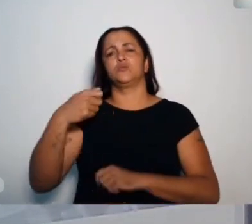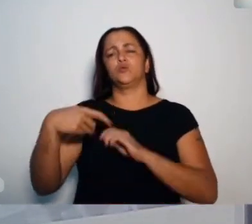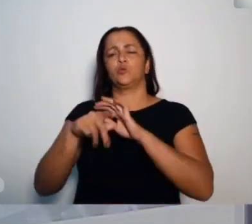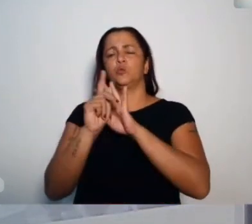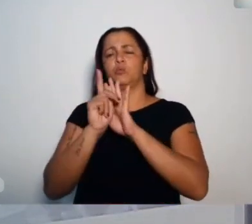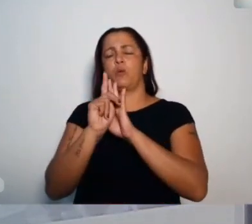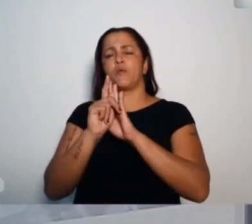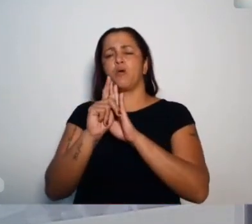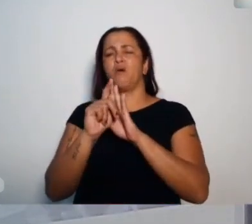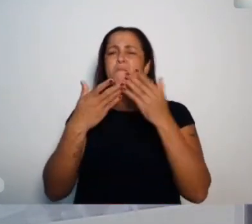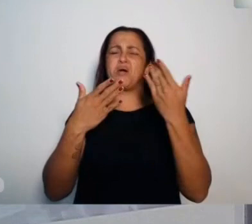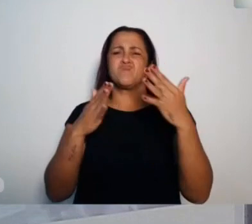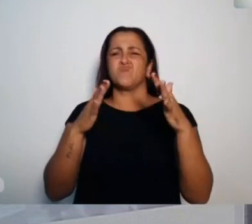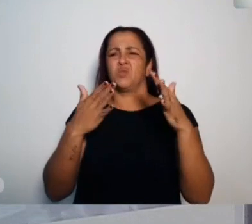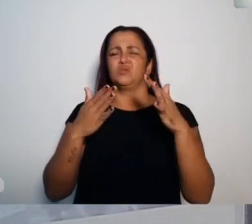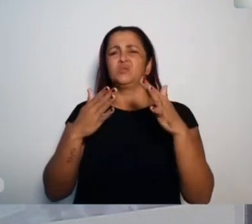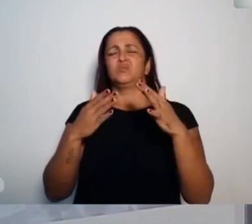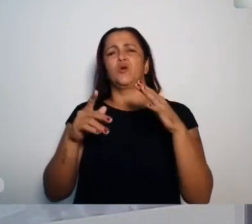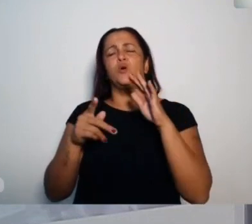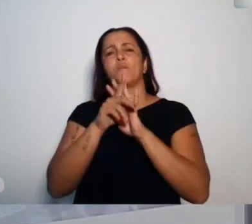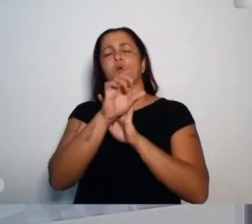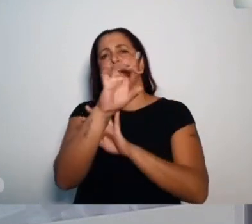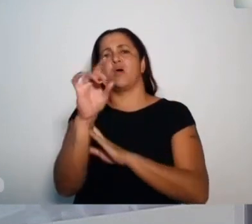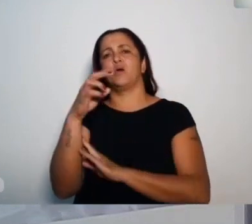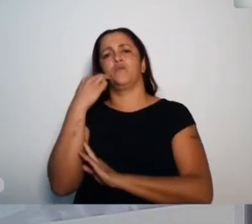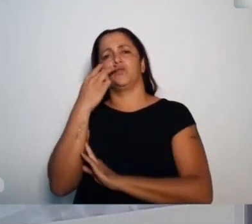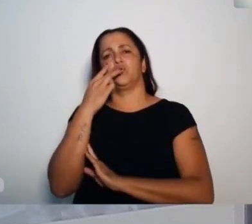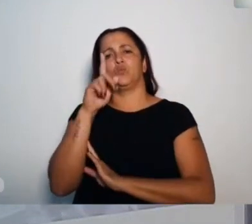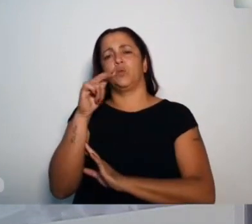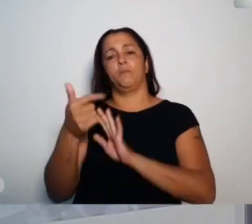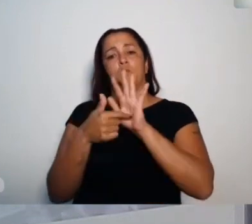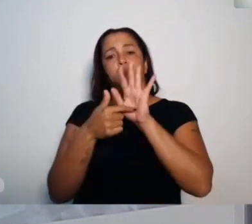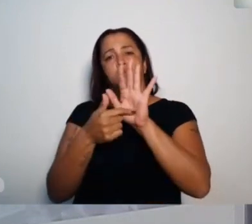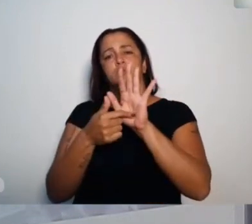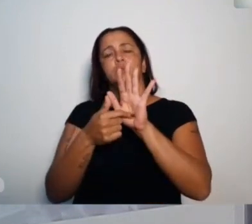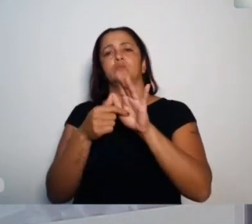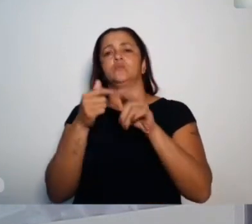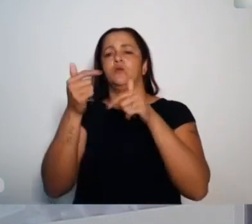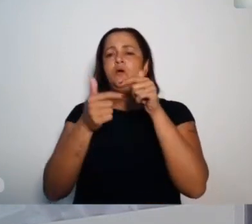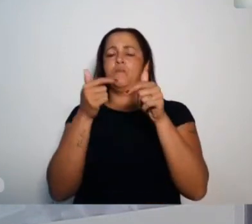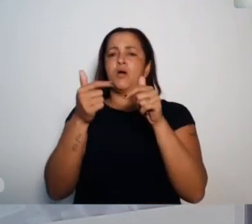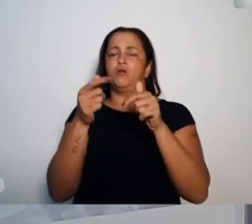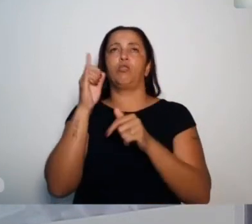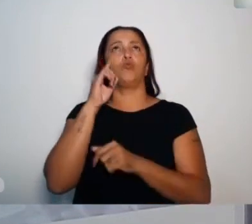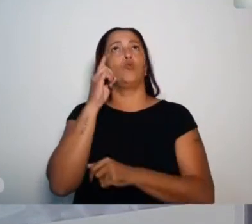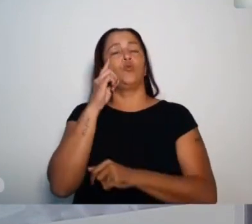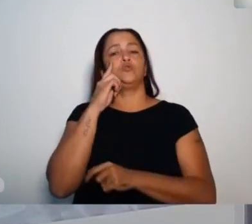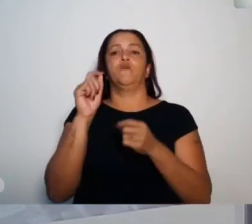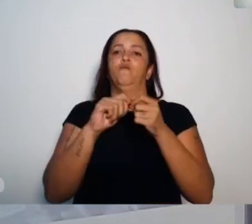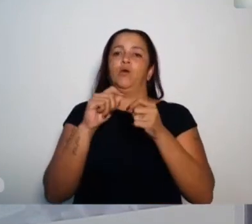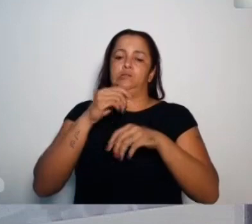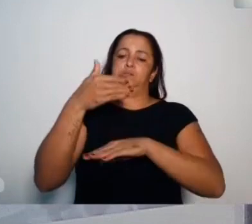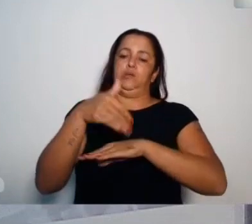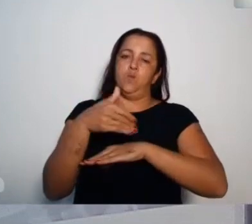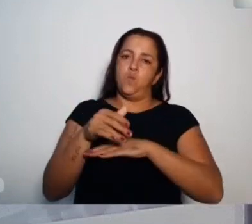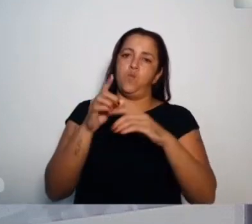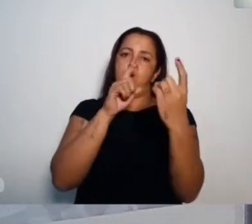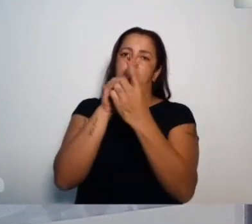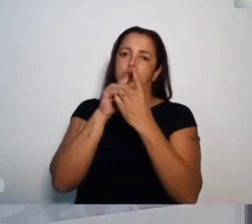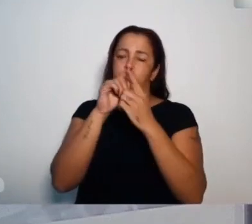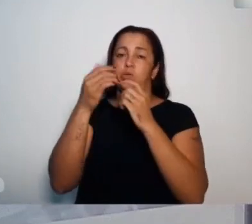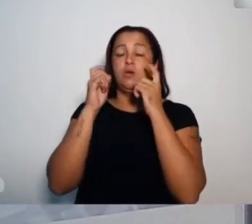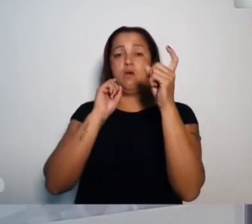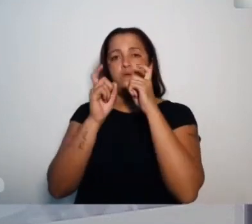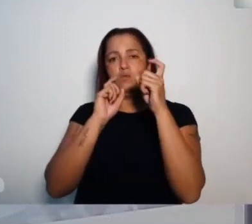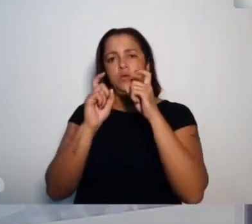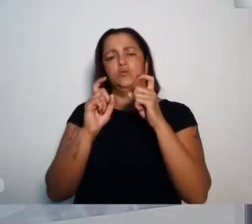não representa nem 10% do trabalho que é feito todo dia na rua, de atendimento, de reuniões, de ouvir